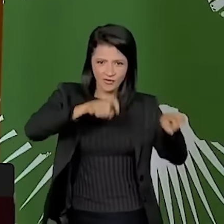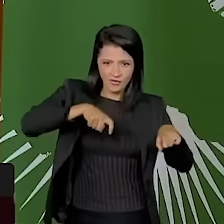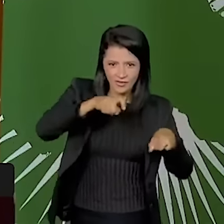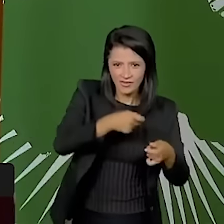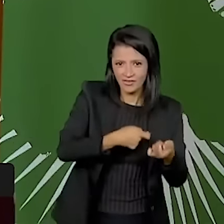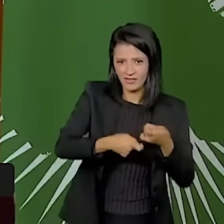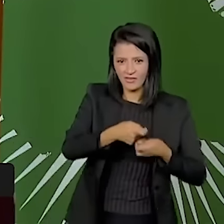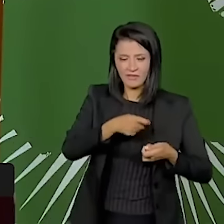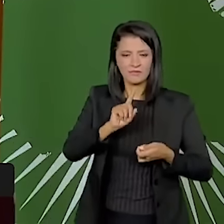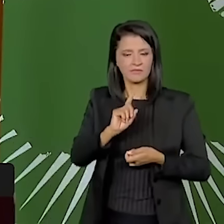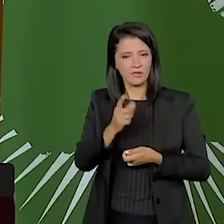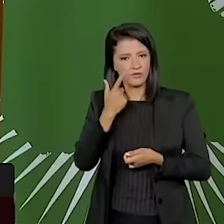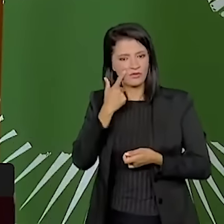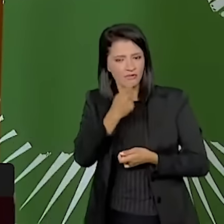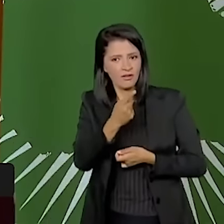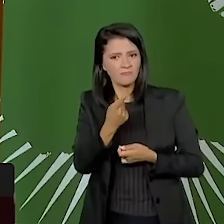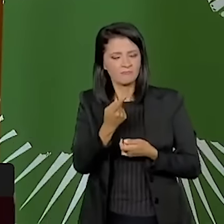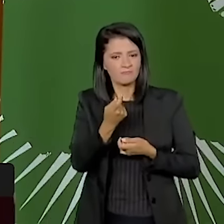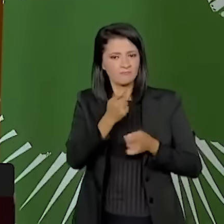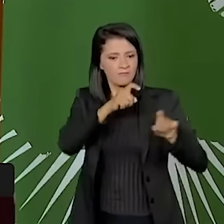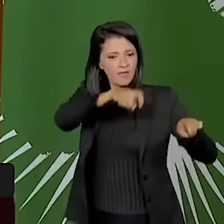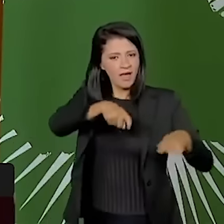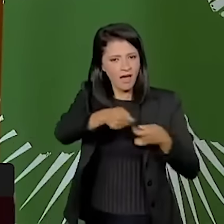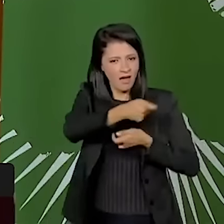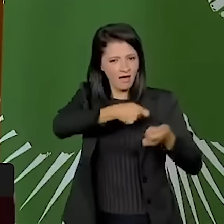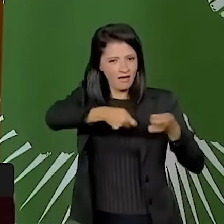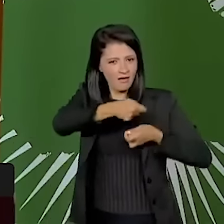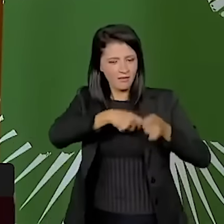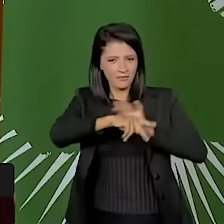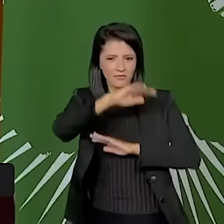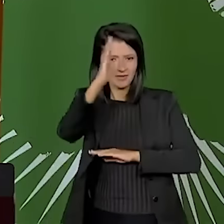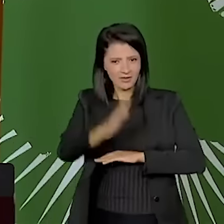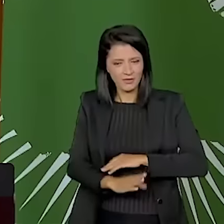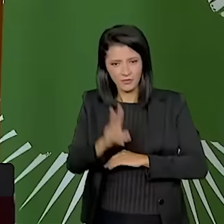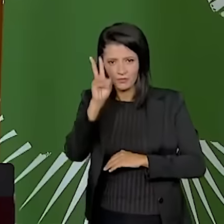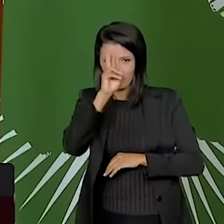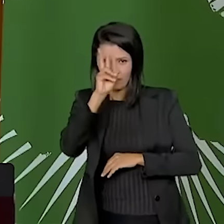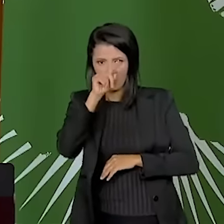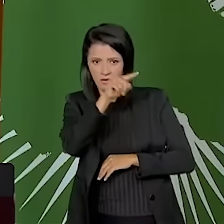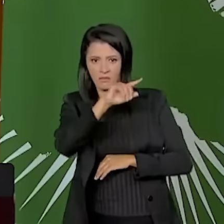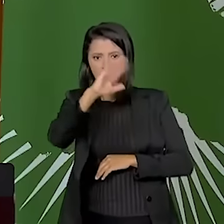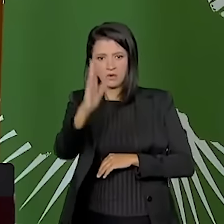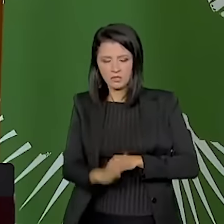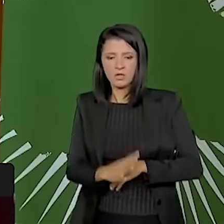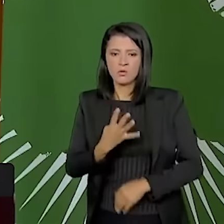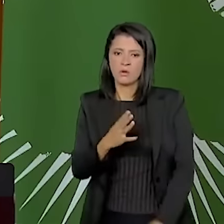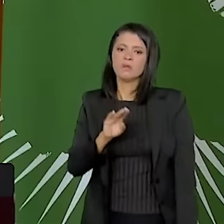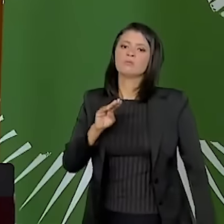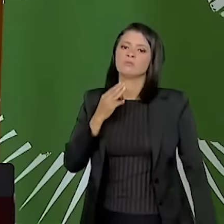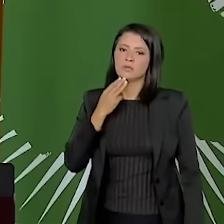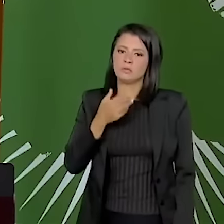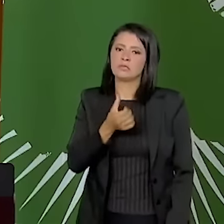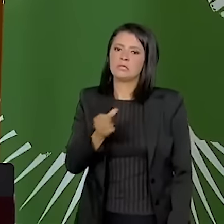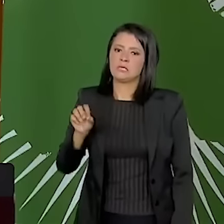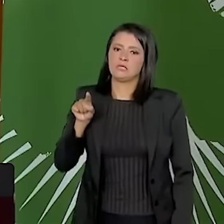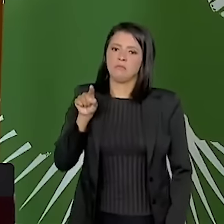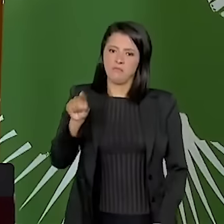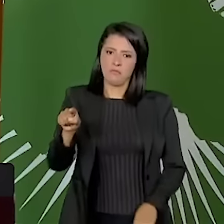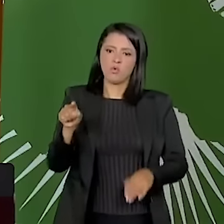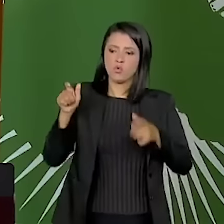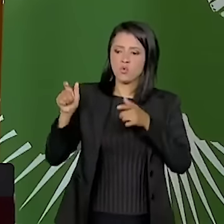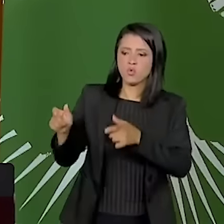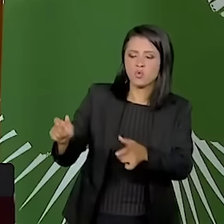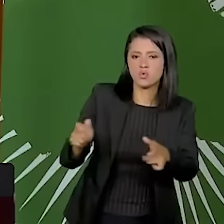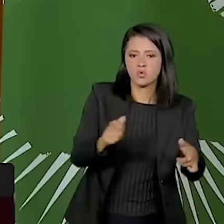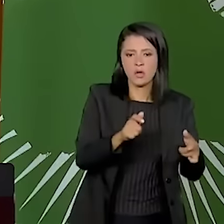Quando a gente fala do agronegócio brasileiro, a gente tem que lembrar que o Brasil tem 4 milhões e 600 mil propriedades com menos de